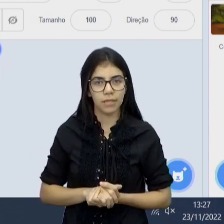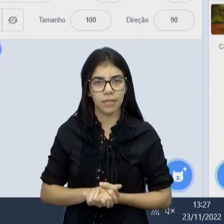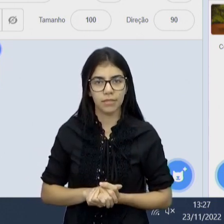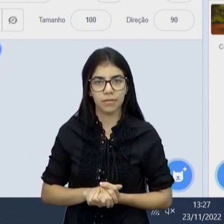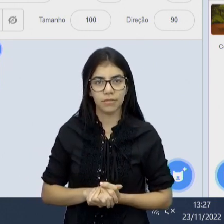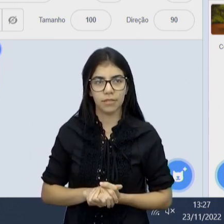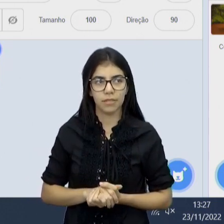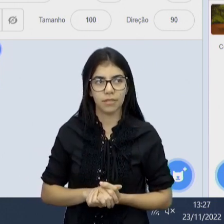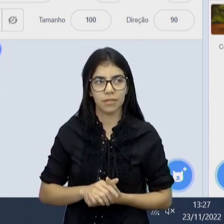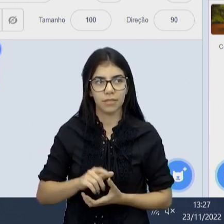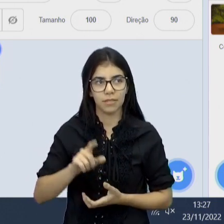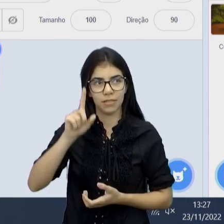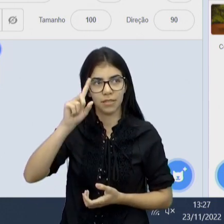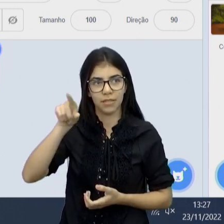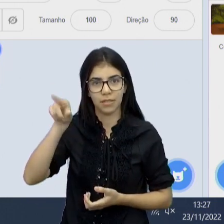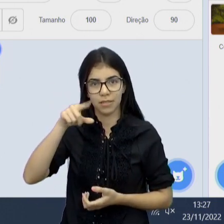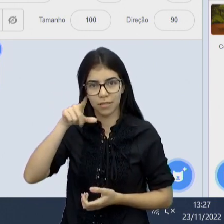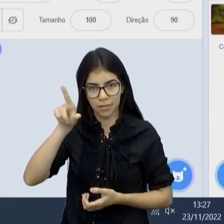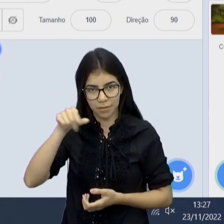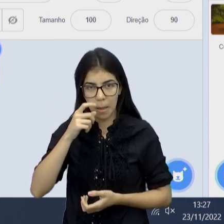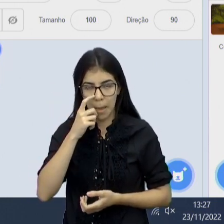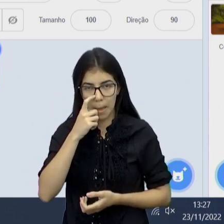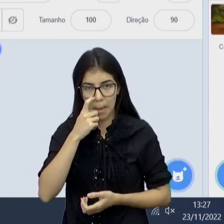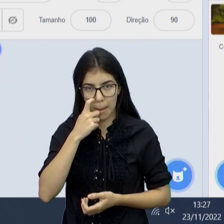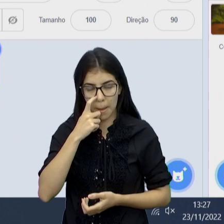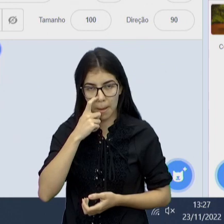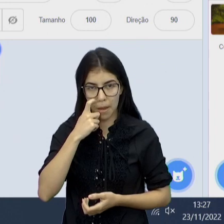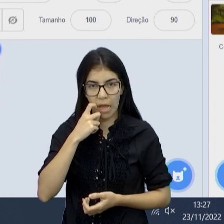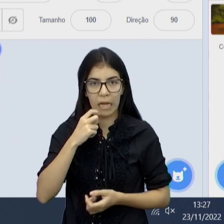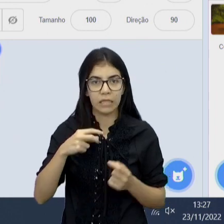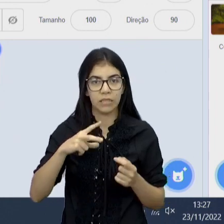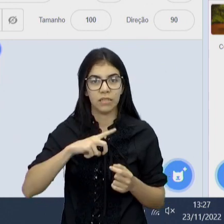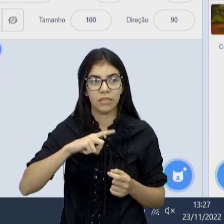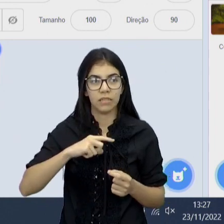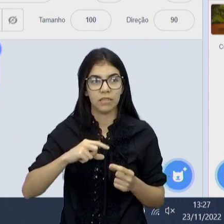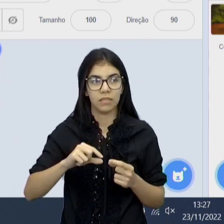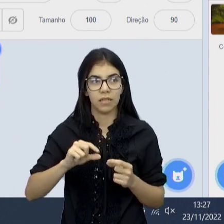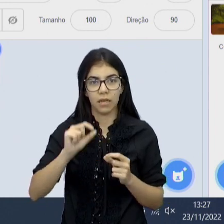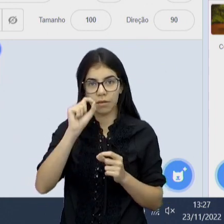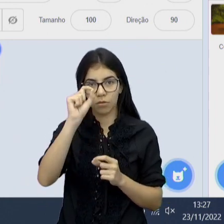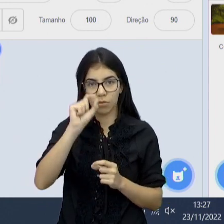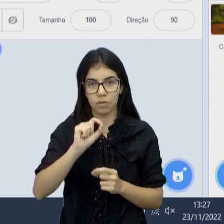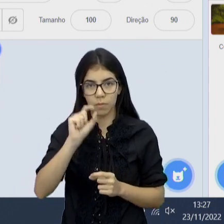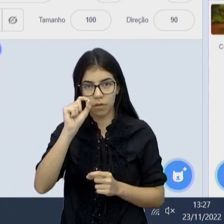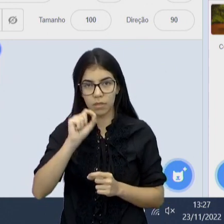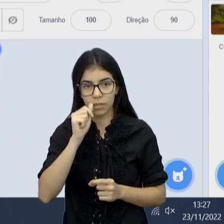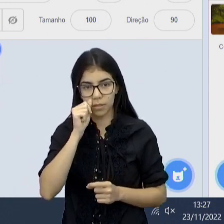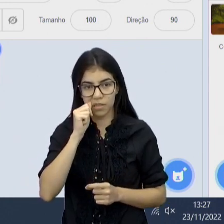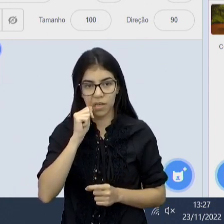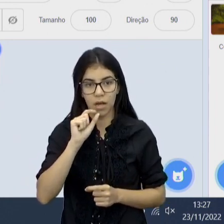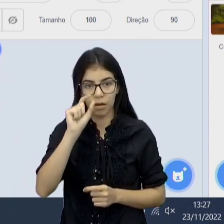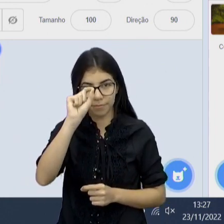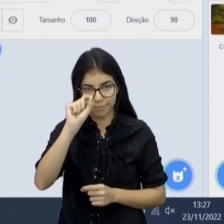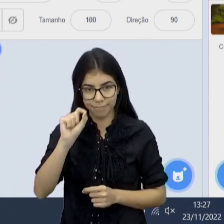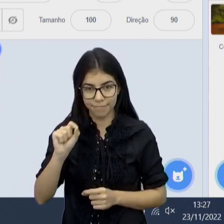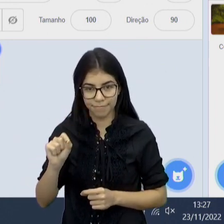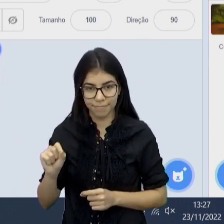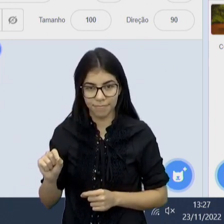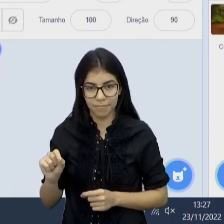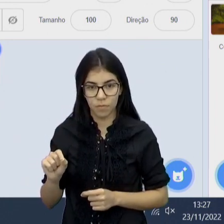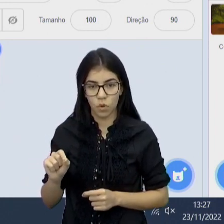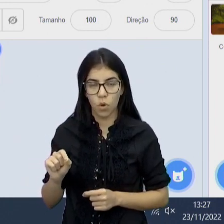ser o terceiro, que é um de mais, um de menos, um de vezes. Se eu tô tem enxergando duas bem. bolinhas e É um esse aqui. vezes. Ok. Isso. Puxa ele e coloca no lugar da